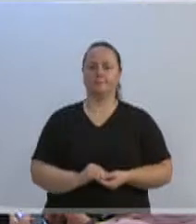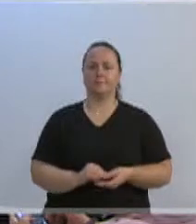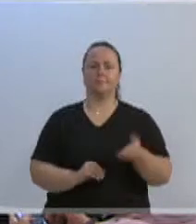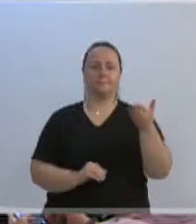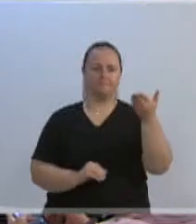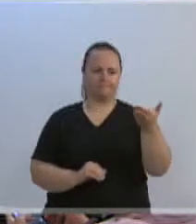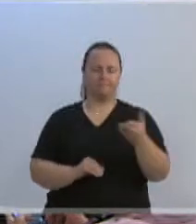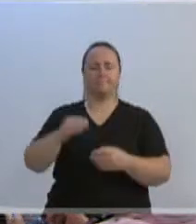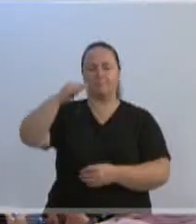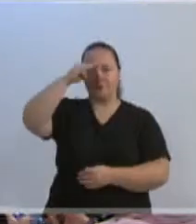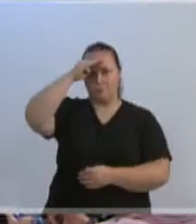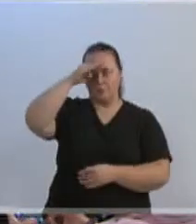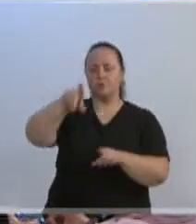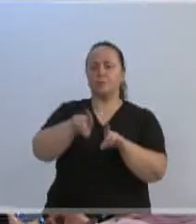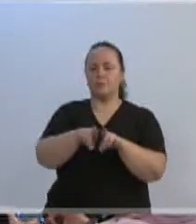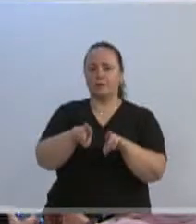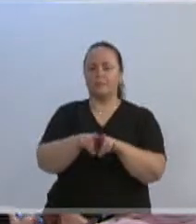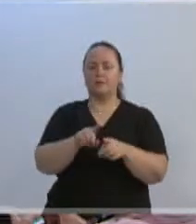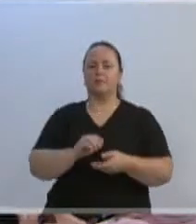também